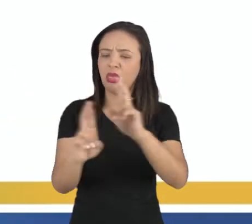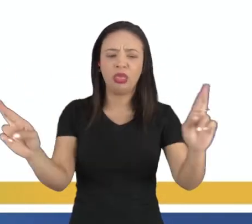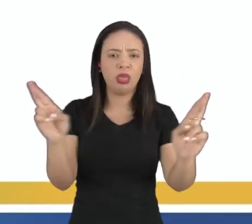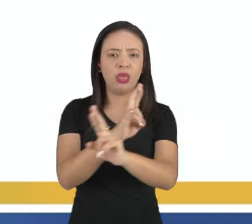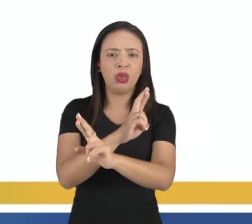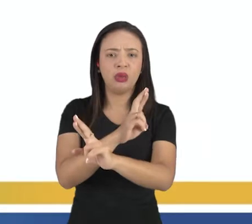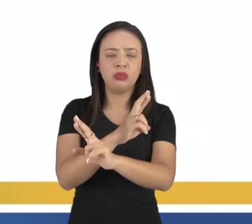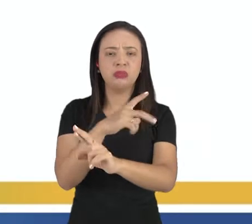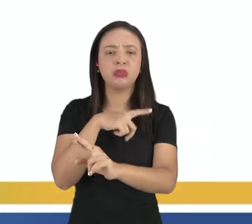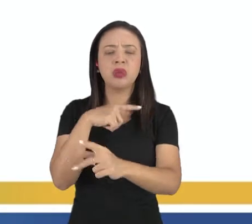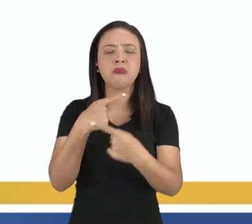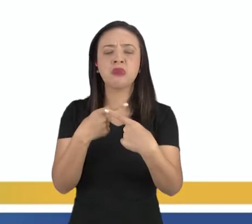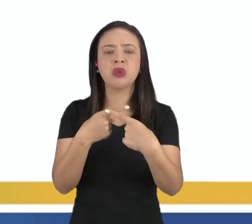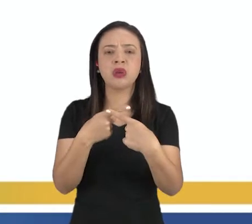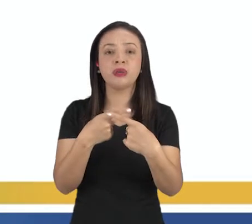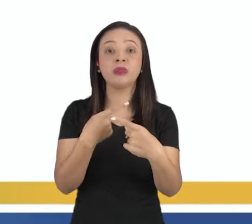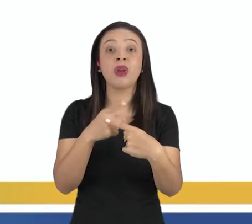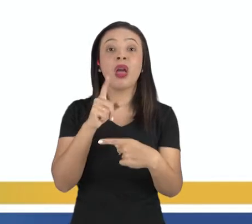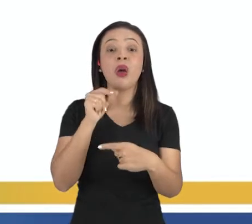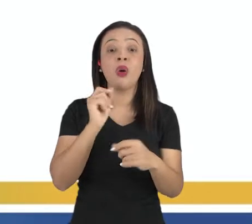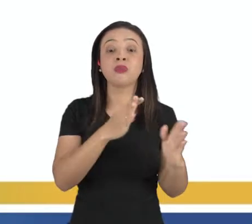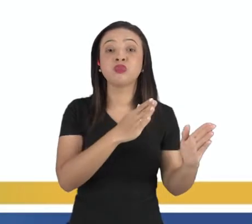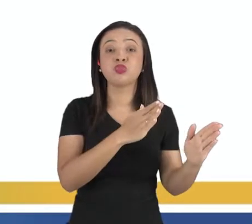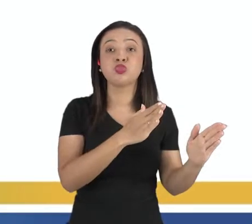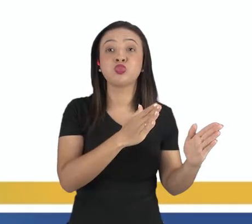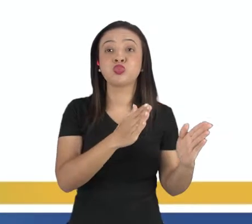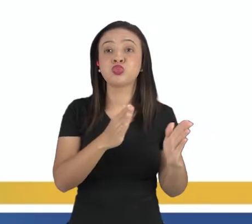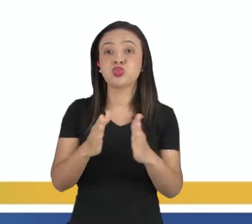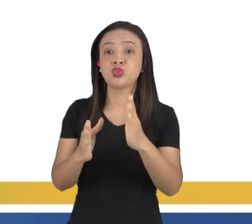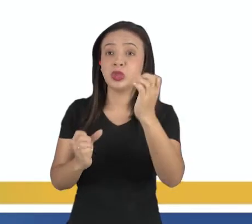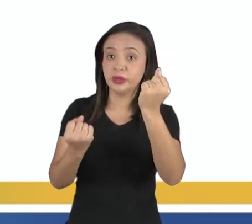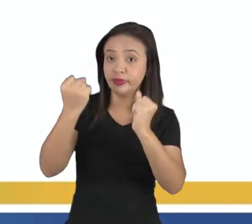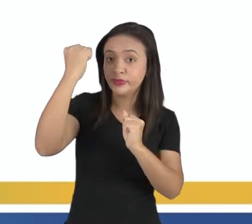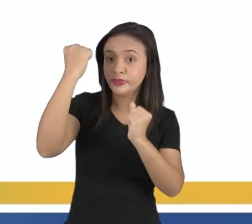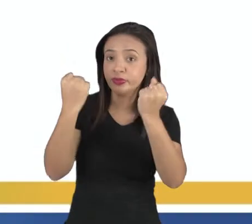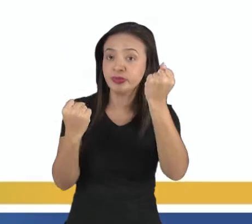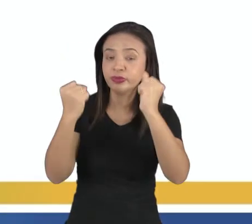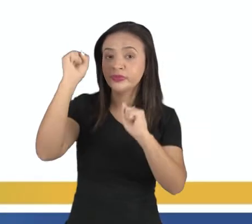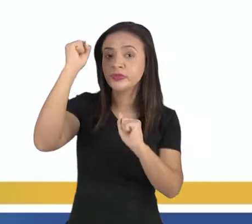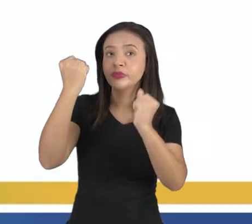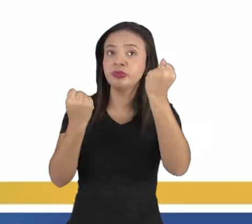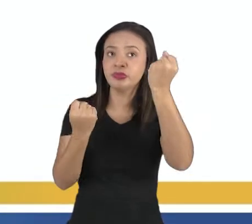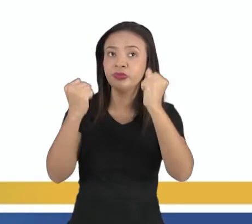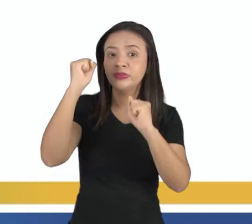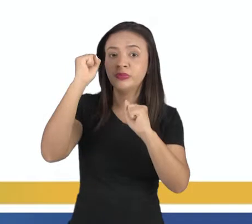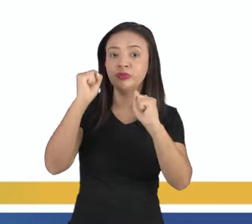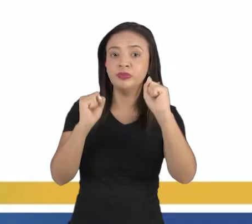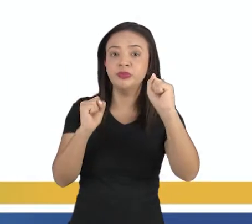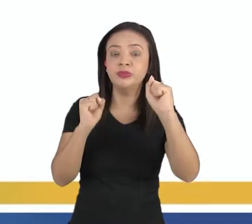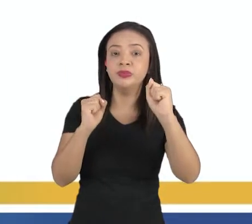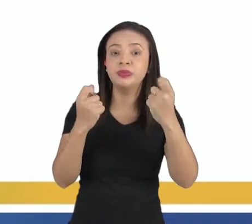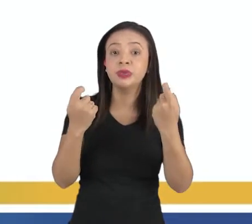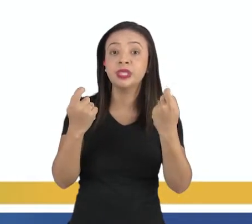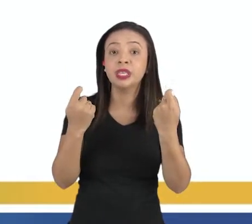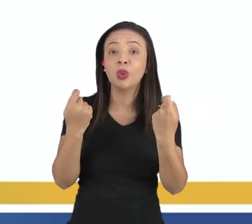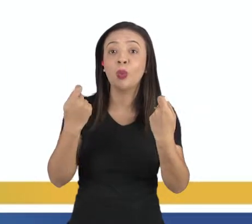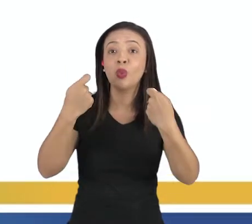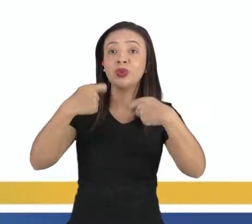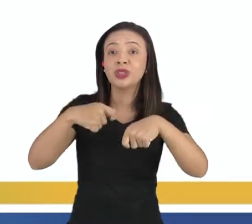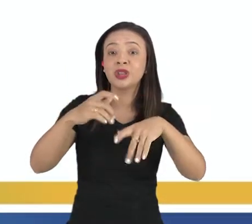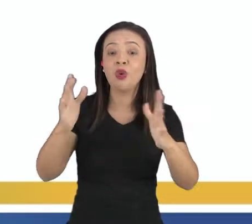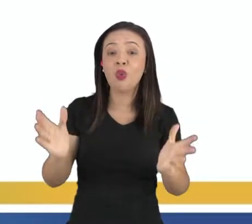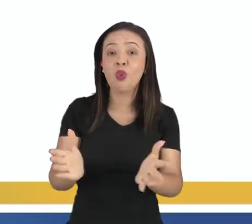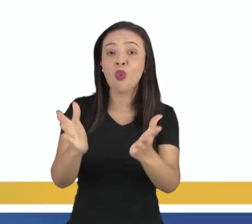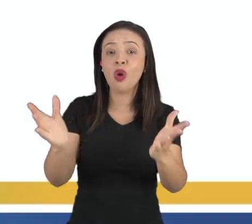encontra-se no fato de que é o processo industrial das fábricas, na verdade, que dinamiza, que torna